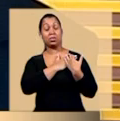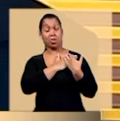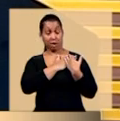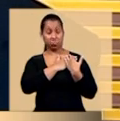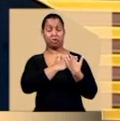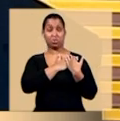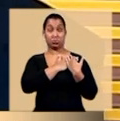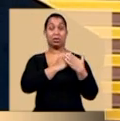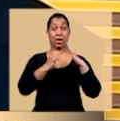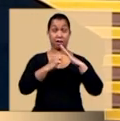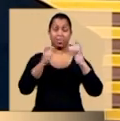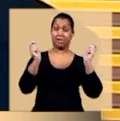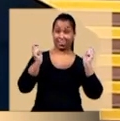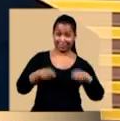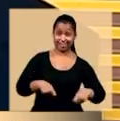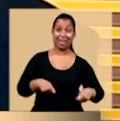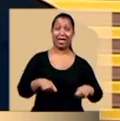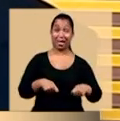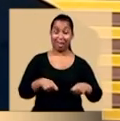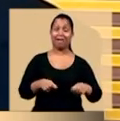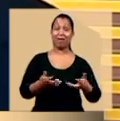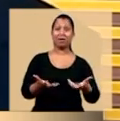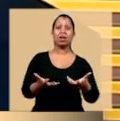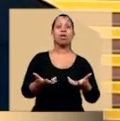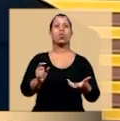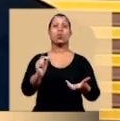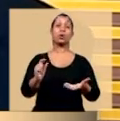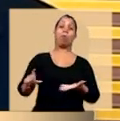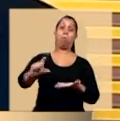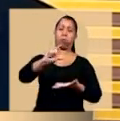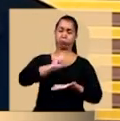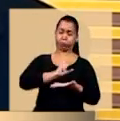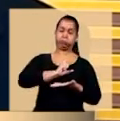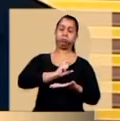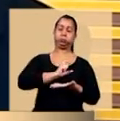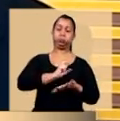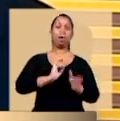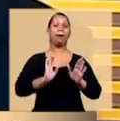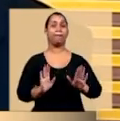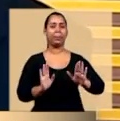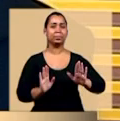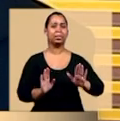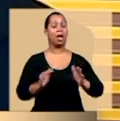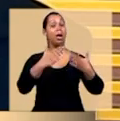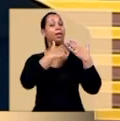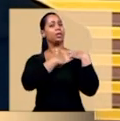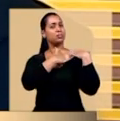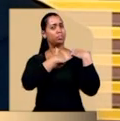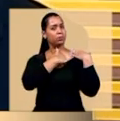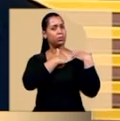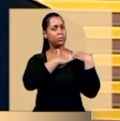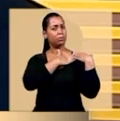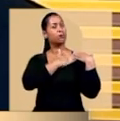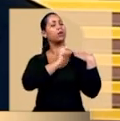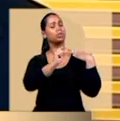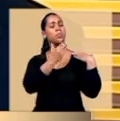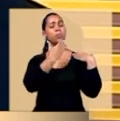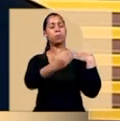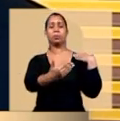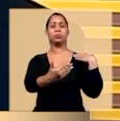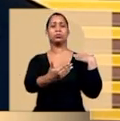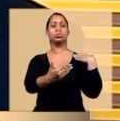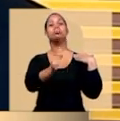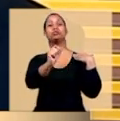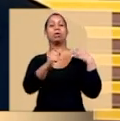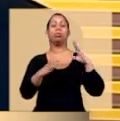que inclusive a empresa pode vir a buscar depois uma reparação contra ele. Mas a responsabilidade, via de regra, é cobrada